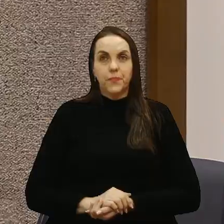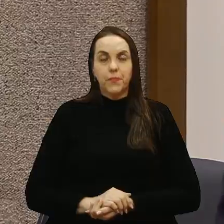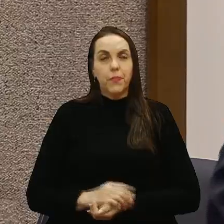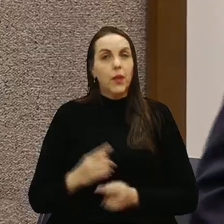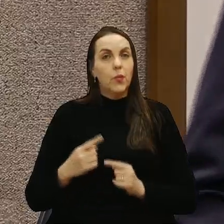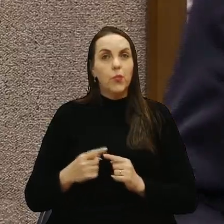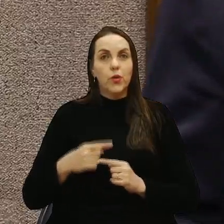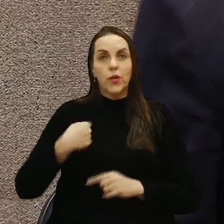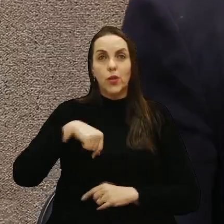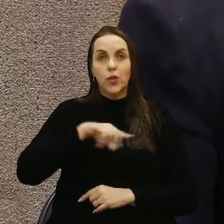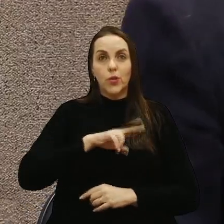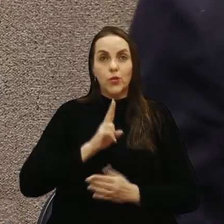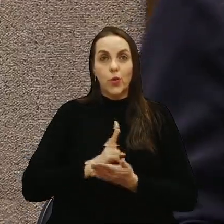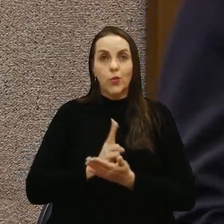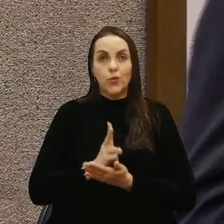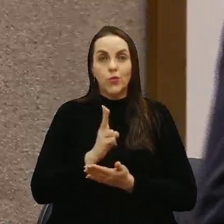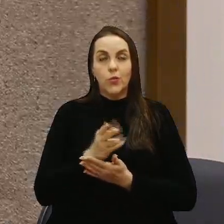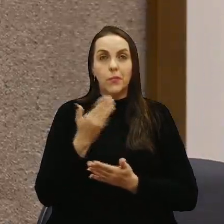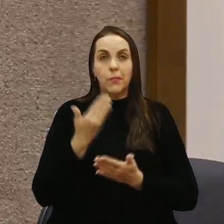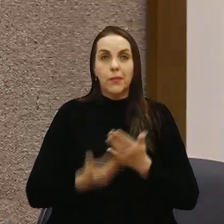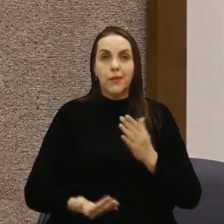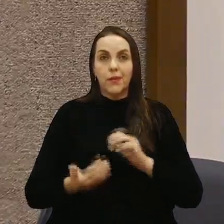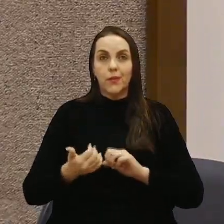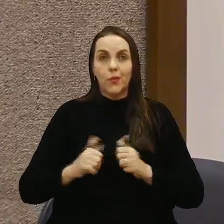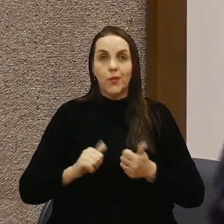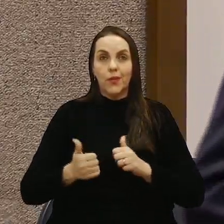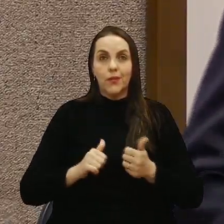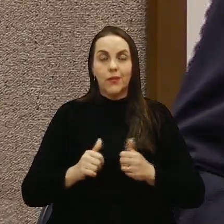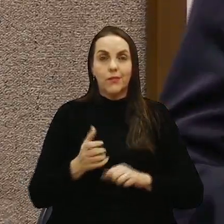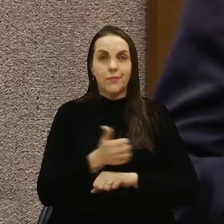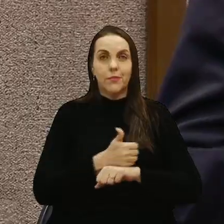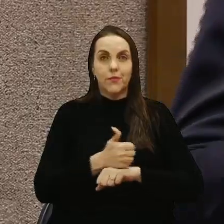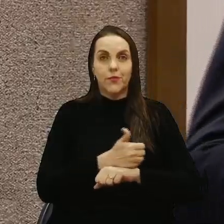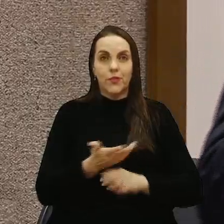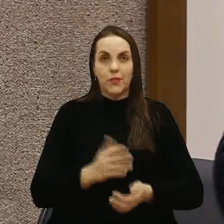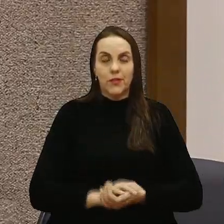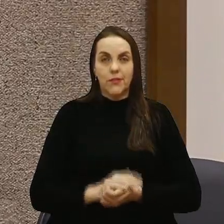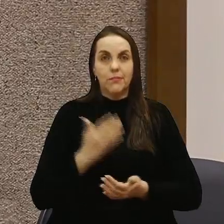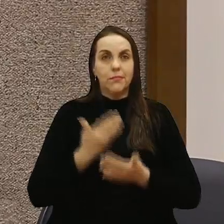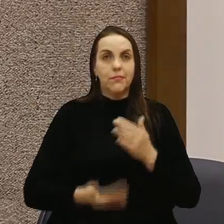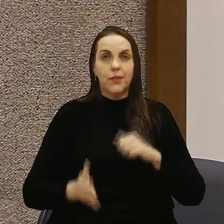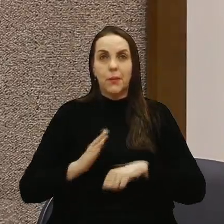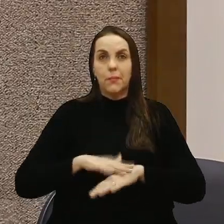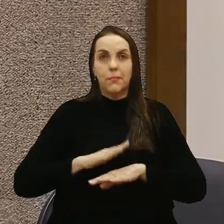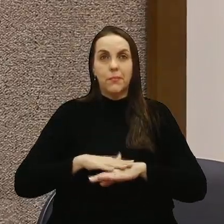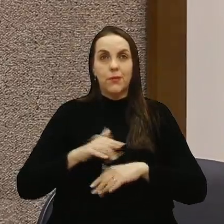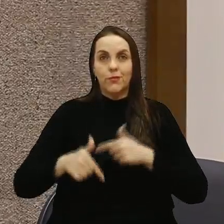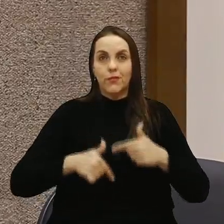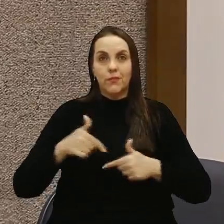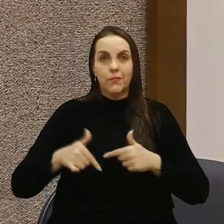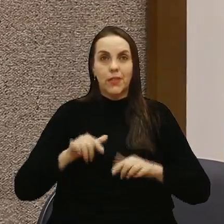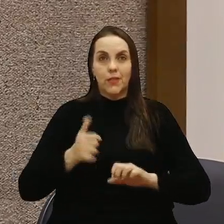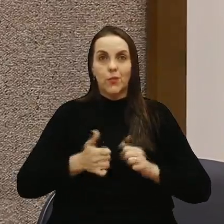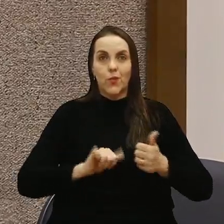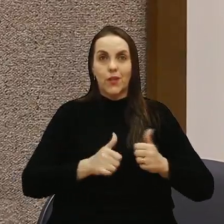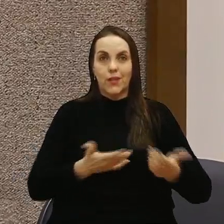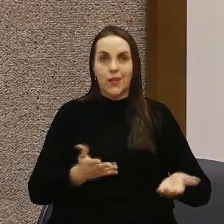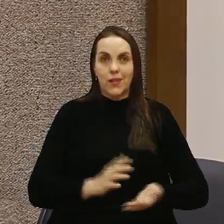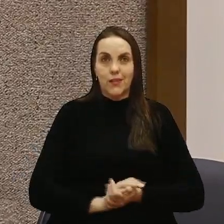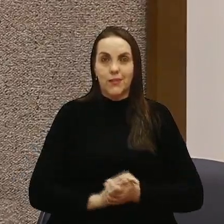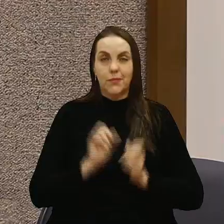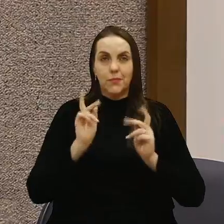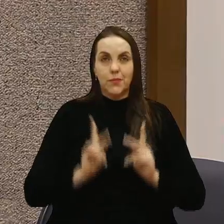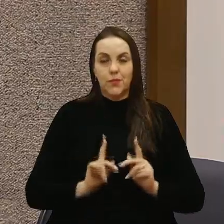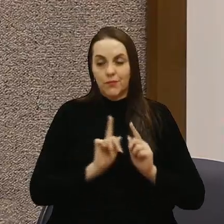porque nós continuamos perdendo qualificação profissional, nós perdemos muita mão de obra qualificada. Quem vai para a